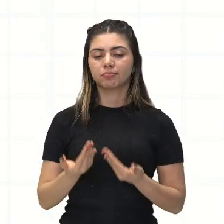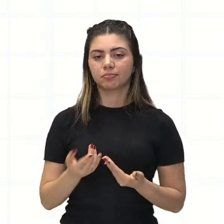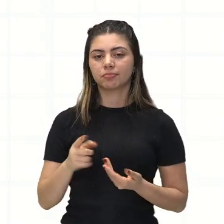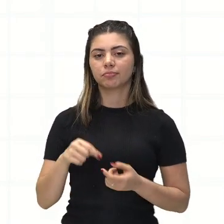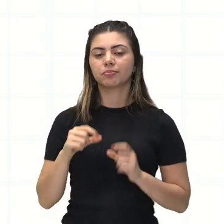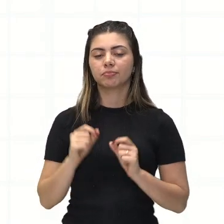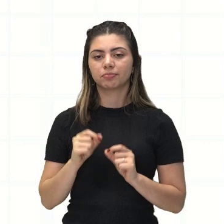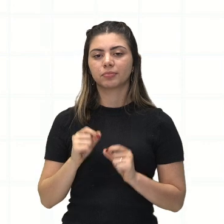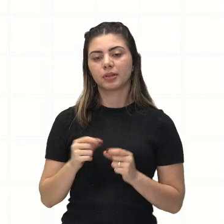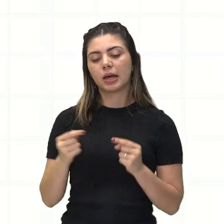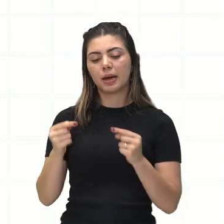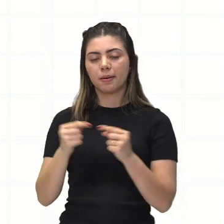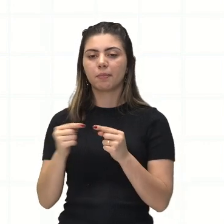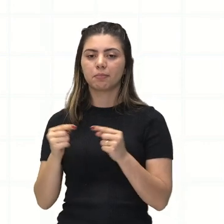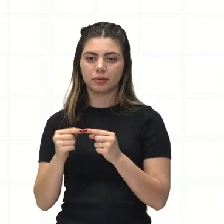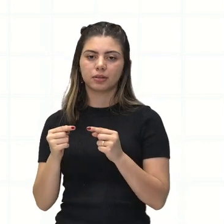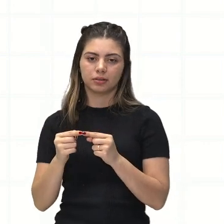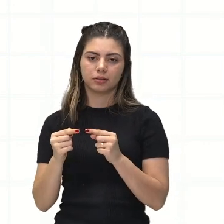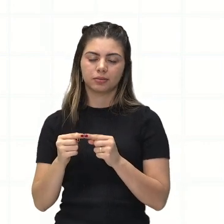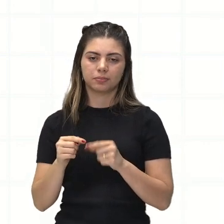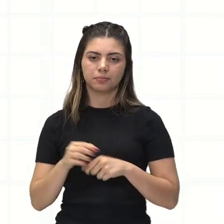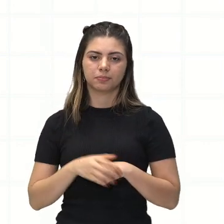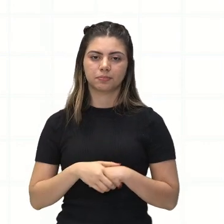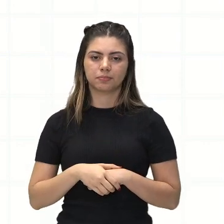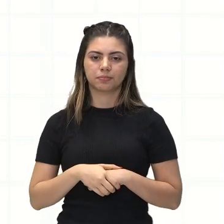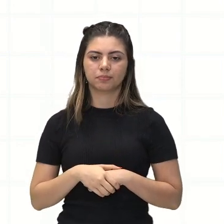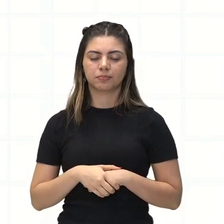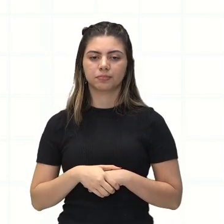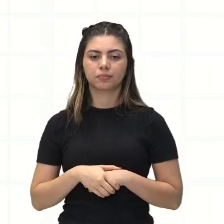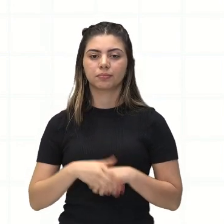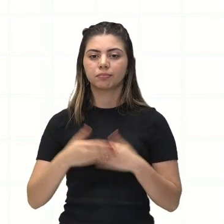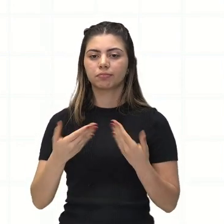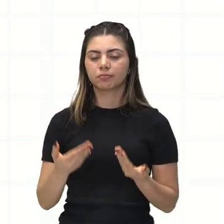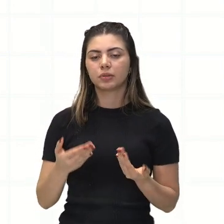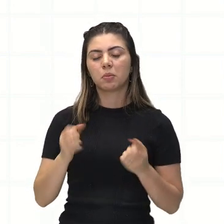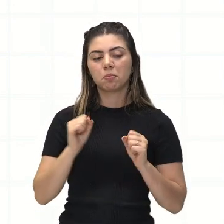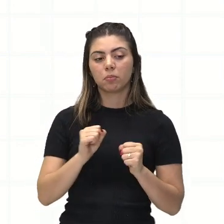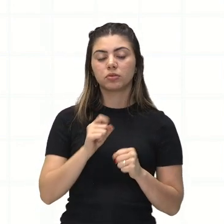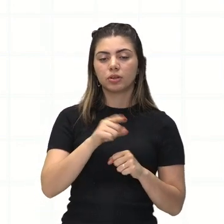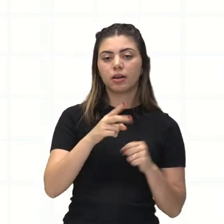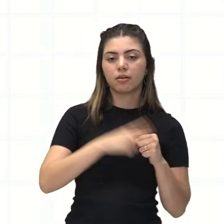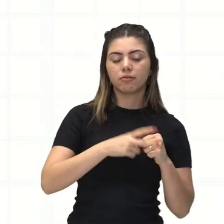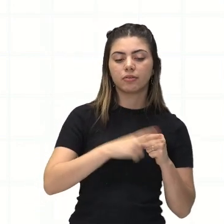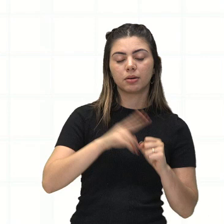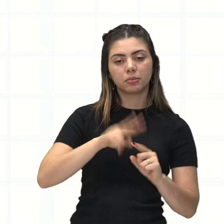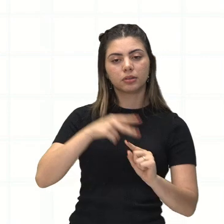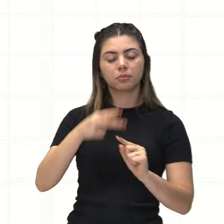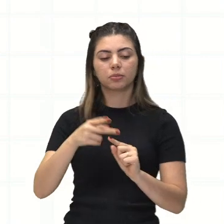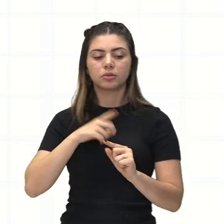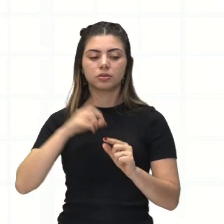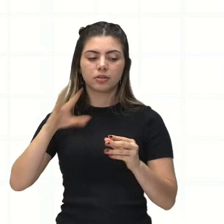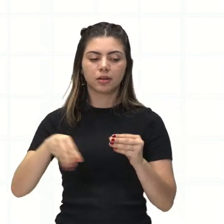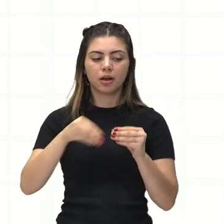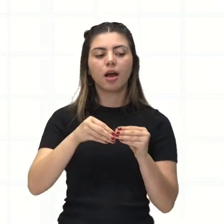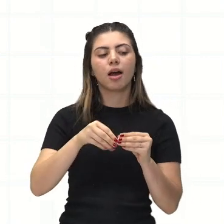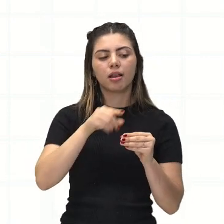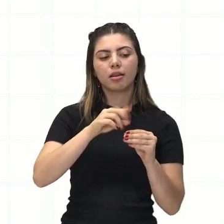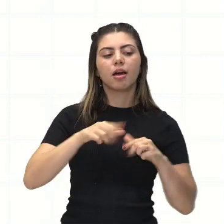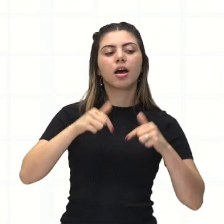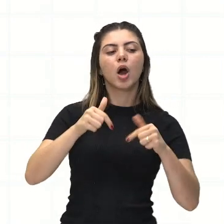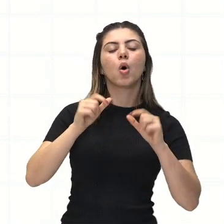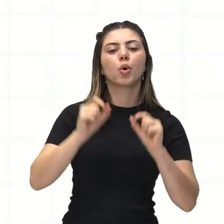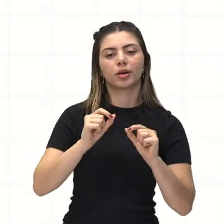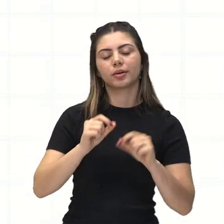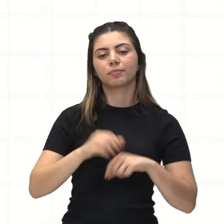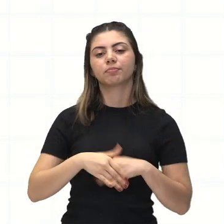passiva introduzido por isso. Então, vem geralmente após o verbo, completando a informação sobre a ação realizada. O agente